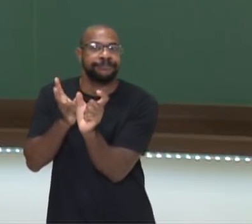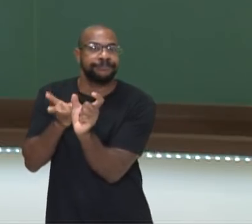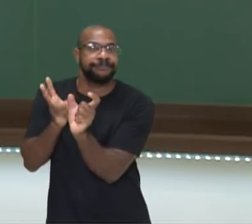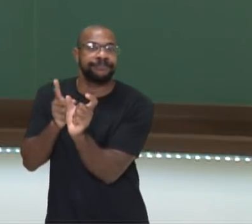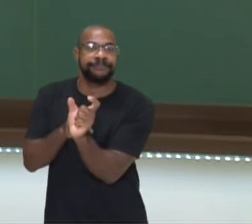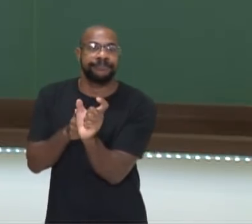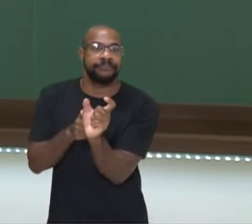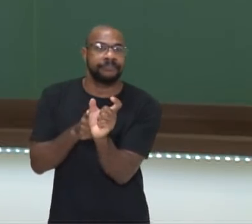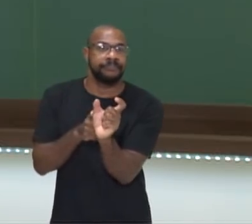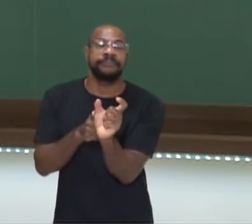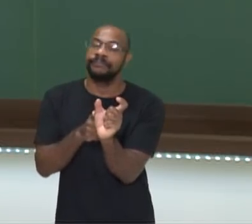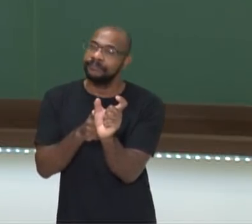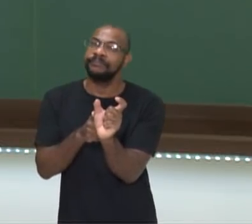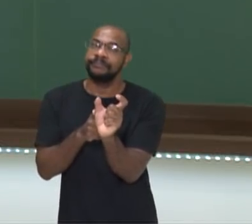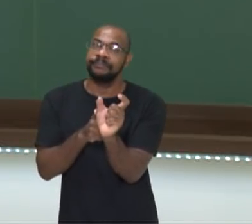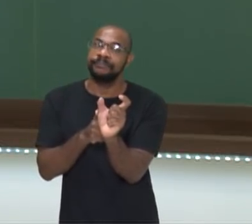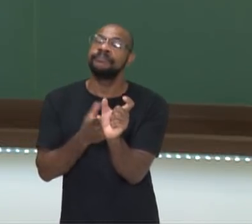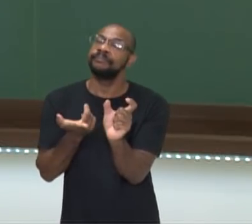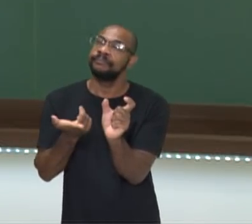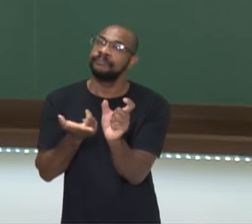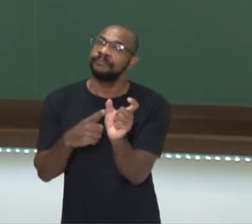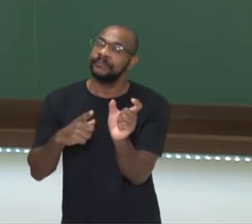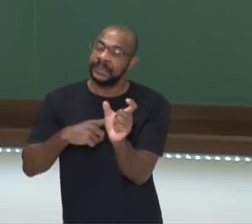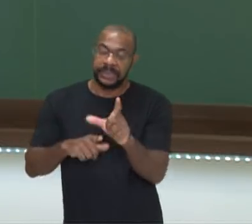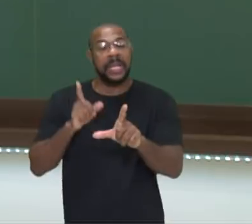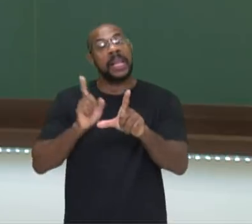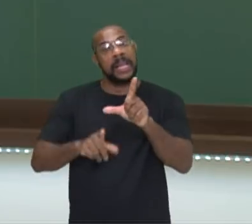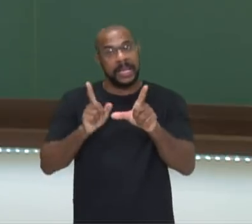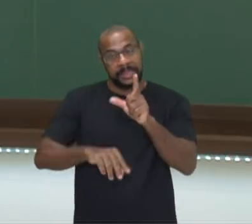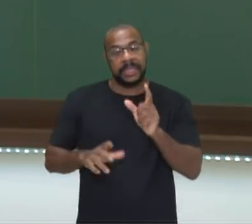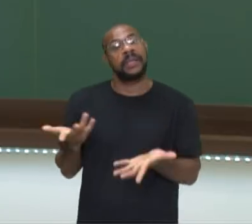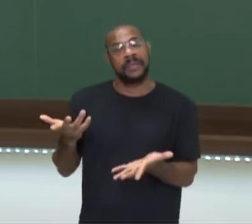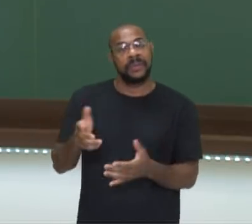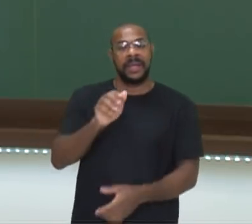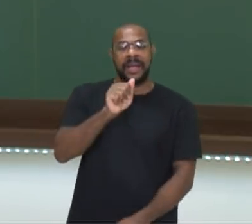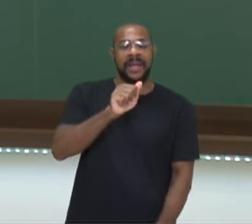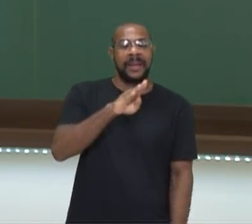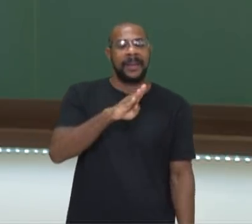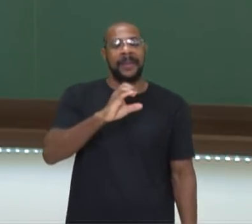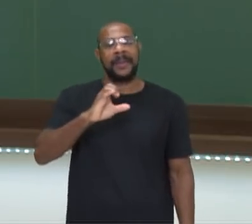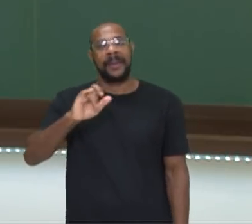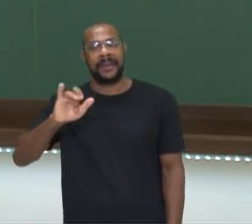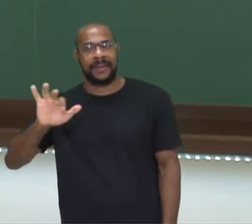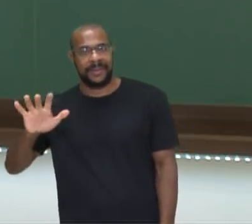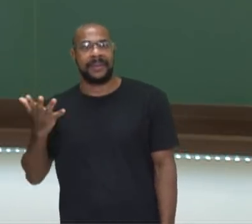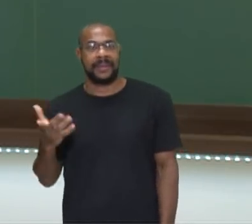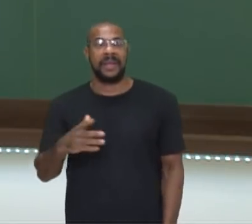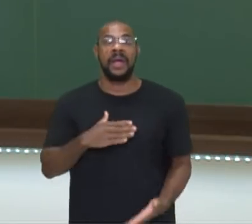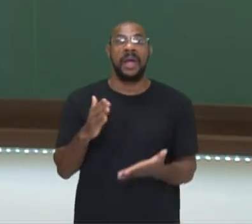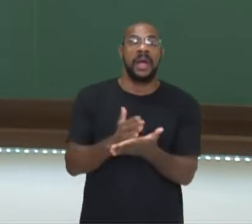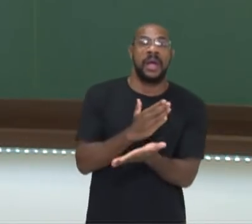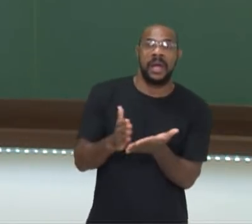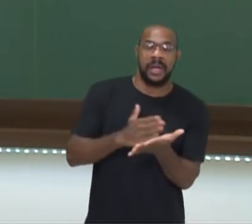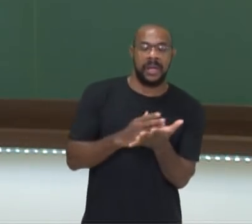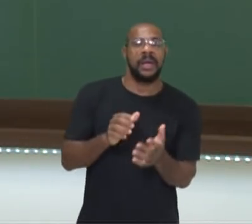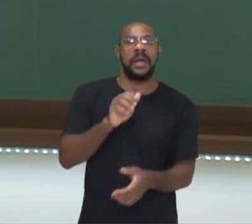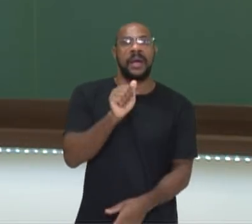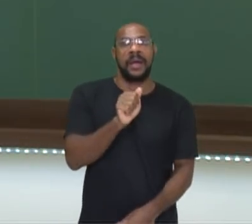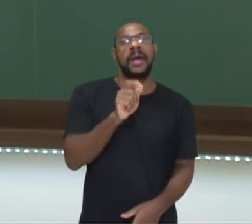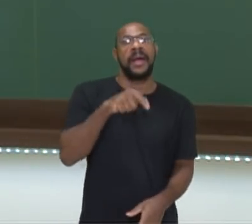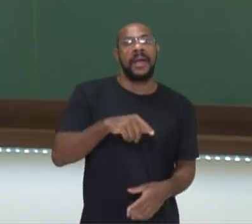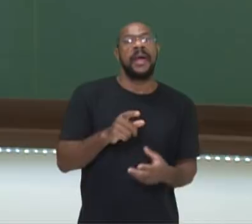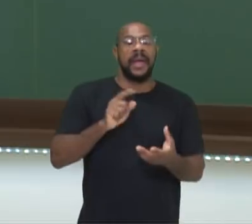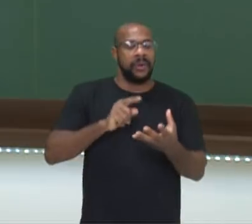entendi. Pessoal, nós temos algumas letras no nosso alfabeto. Algumas são consoantes e algumas são